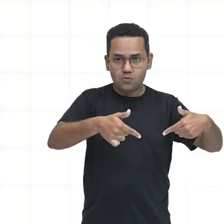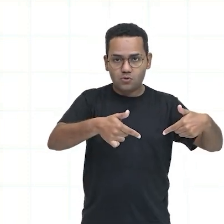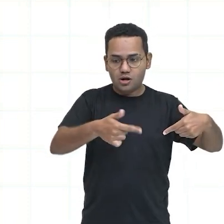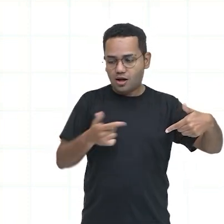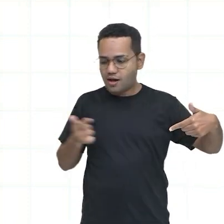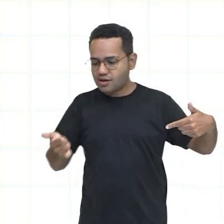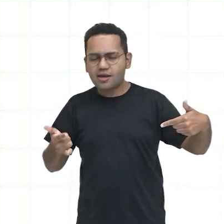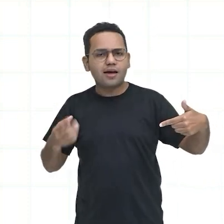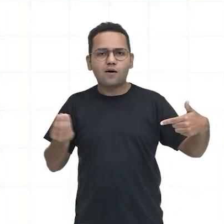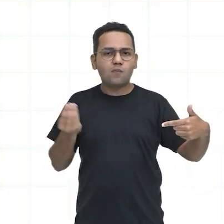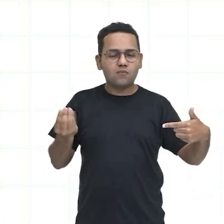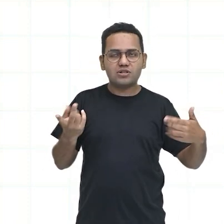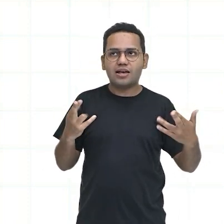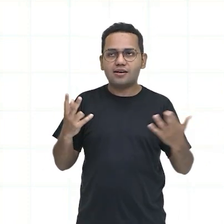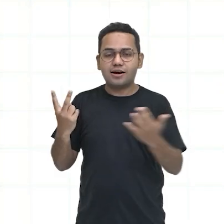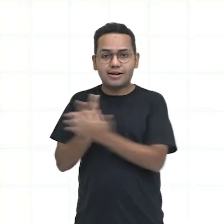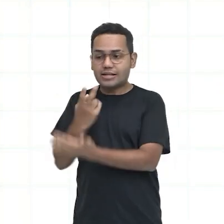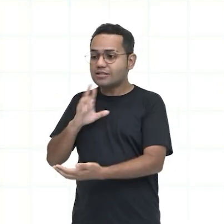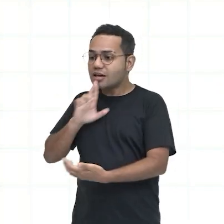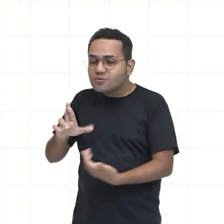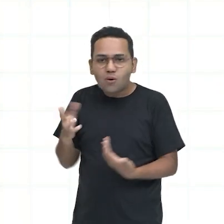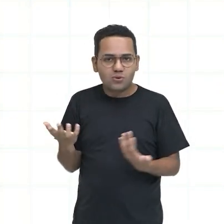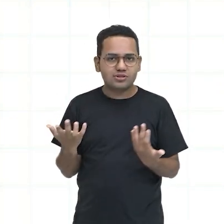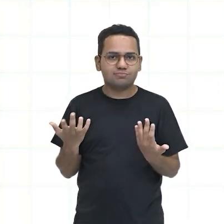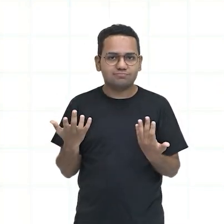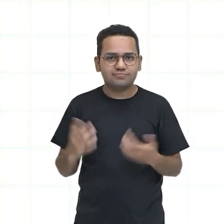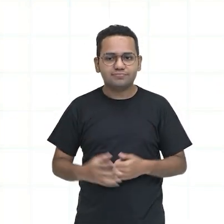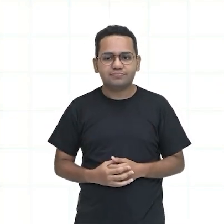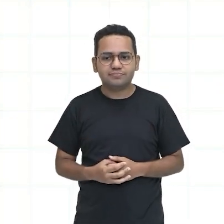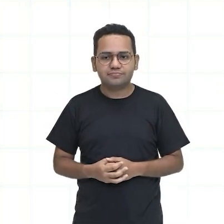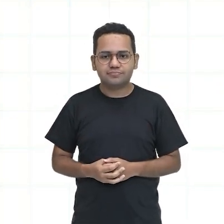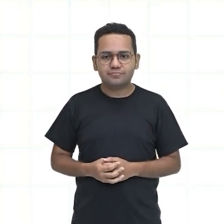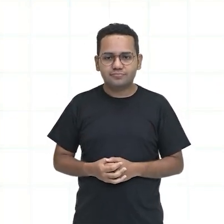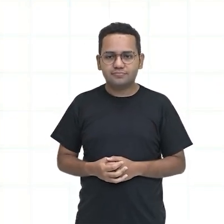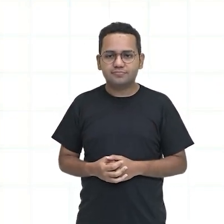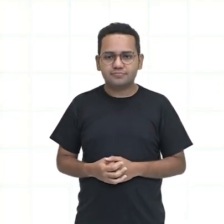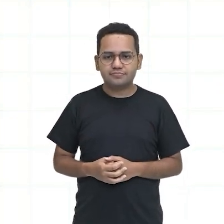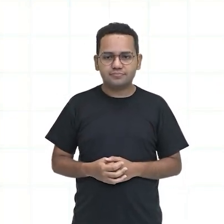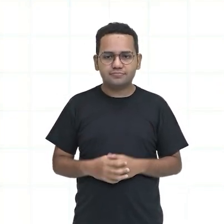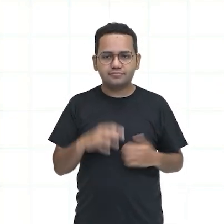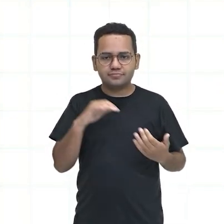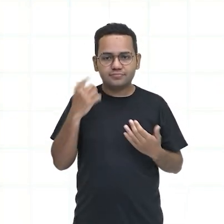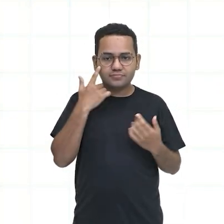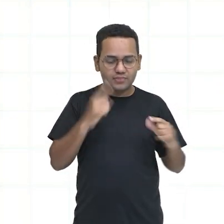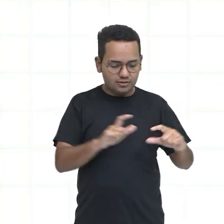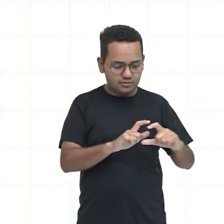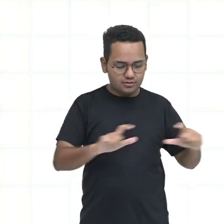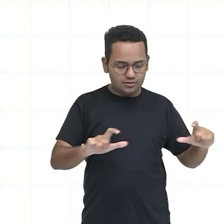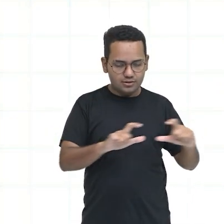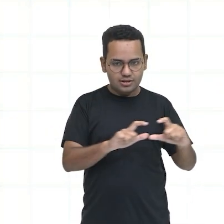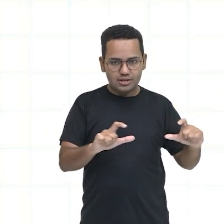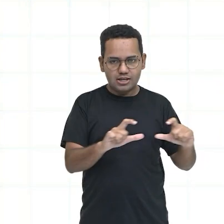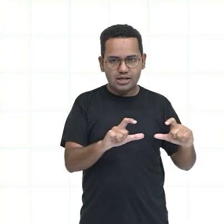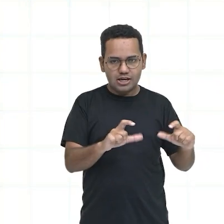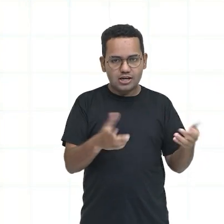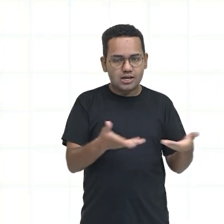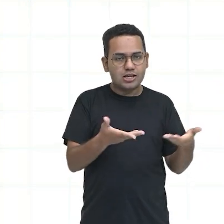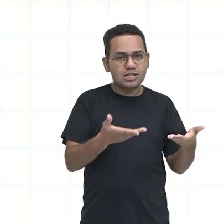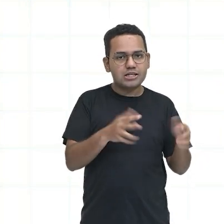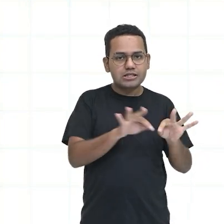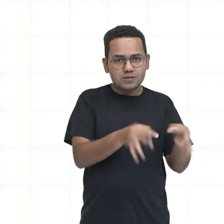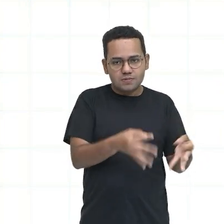aqui. E ela segue essa estrutura. Olha, if, aí essa estrutura aqui ó, está no simple present, e essa